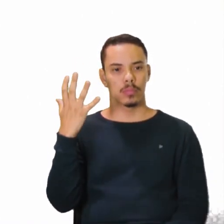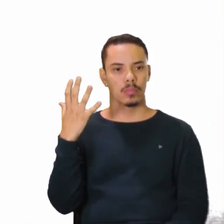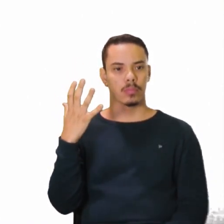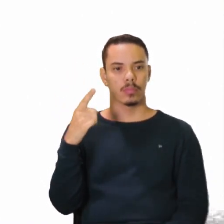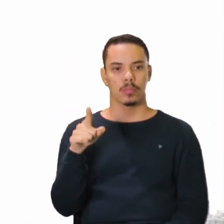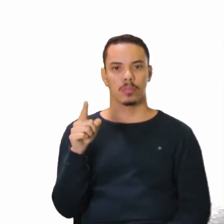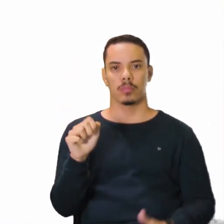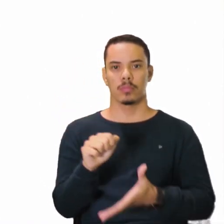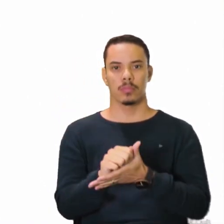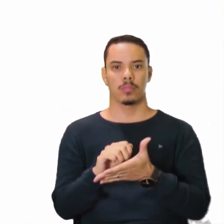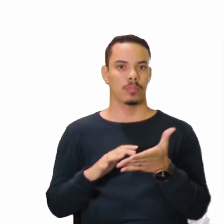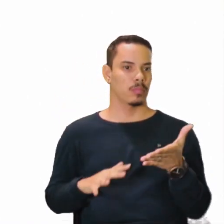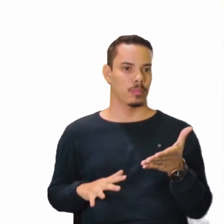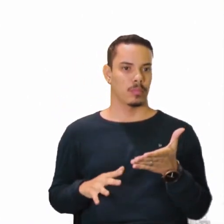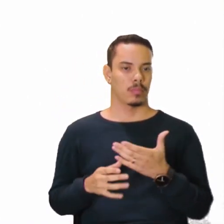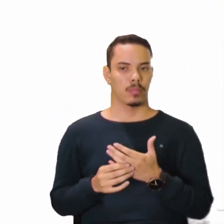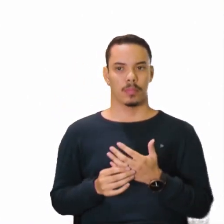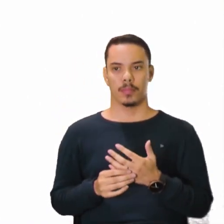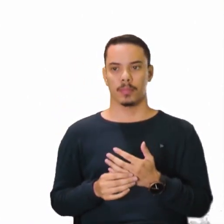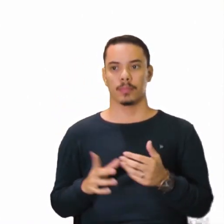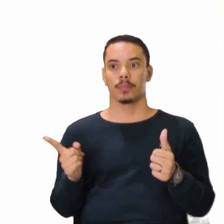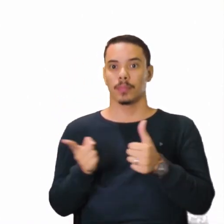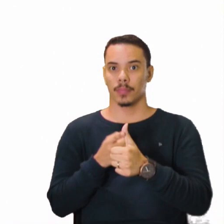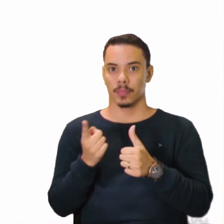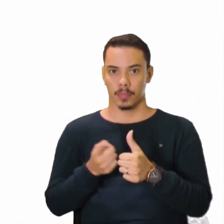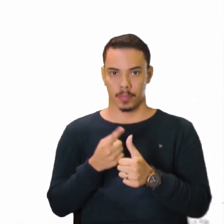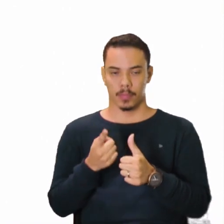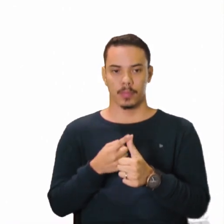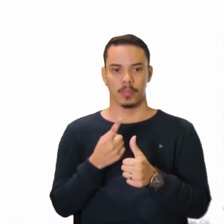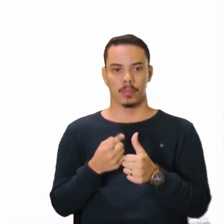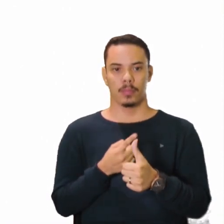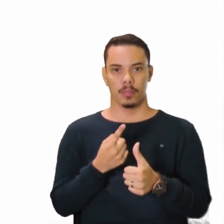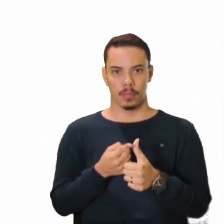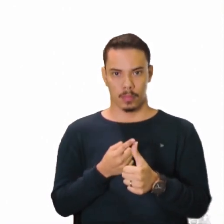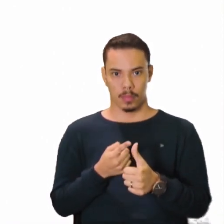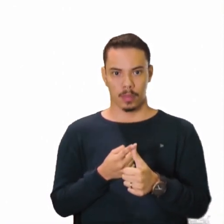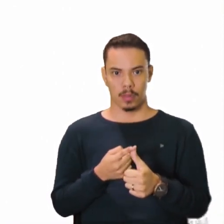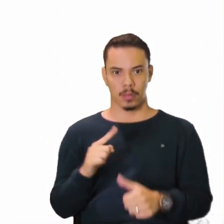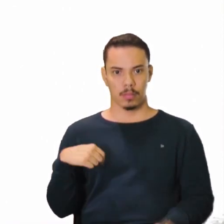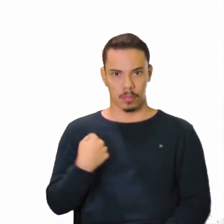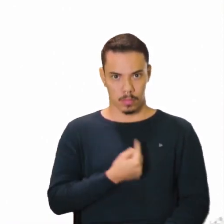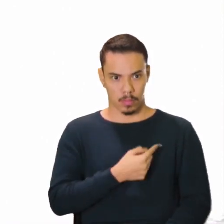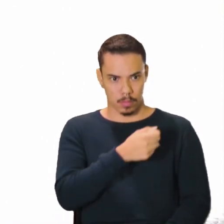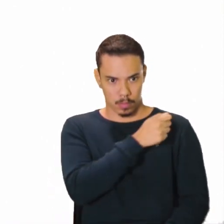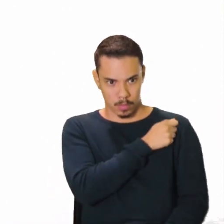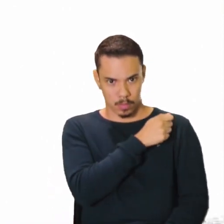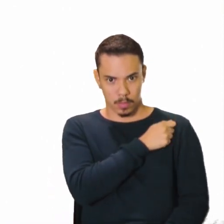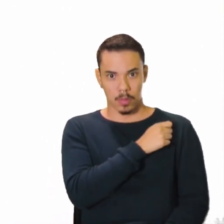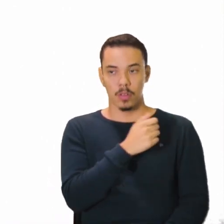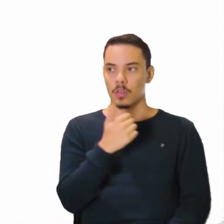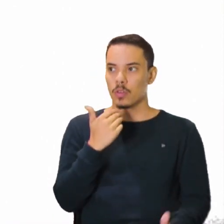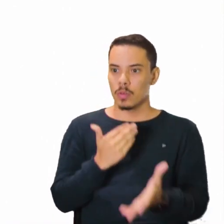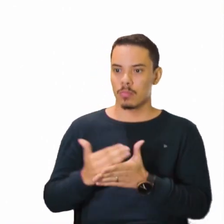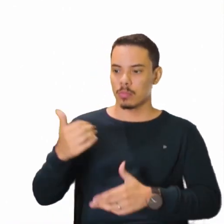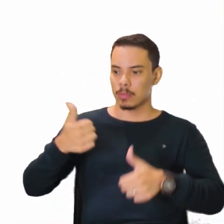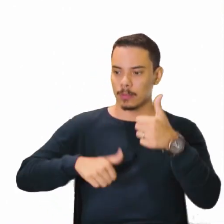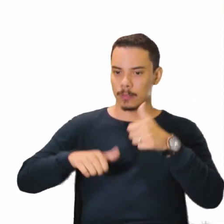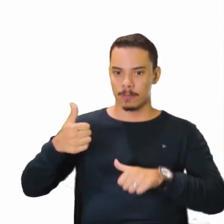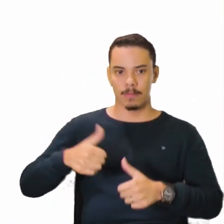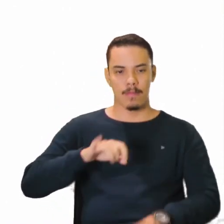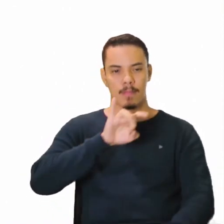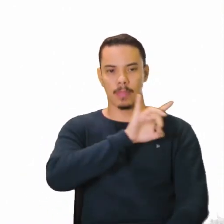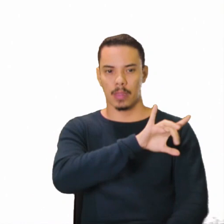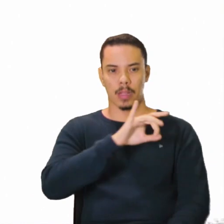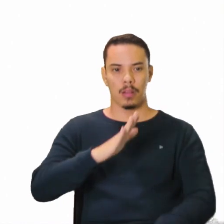essa atividade? Primeira coisa, vamos lá. Será que o nosso estudante começou analisando em